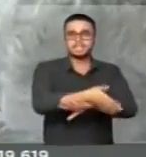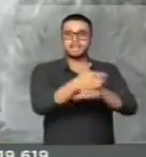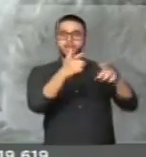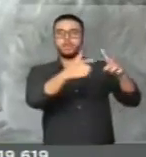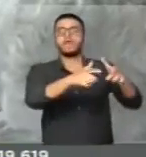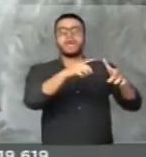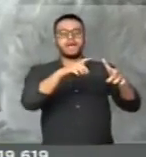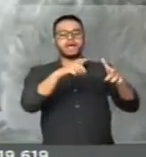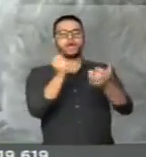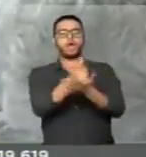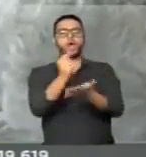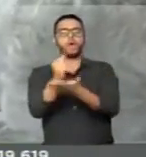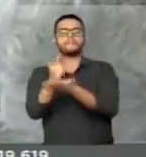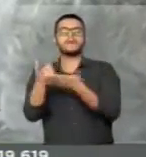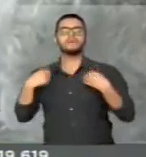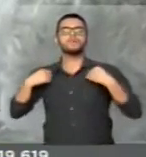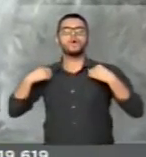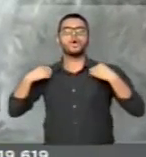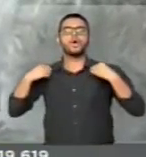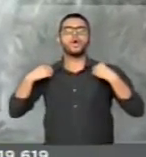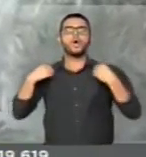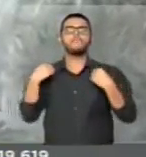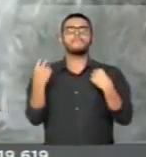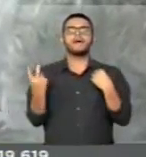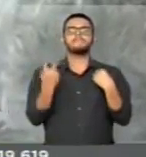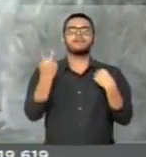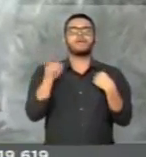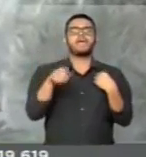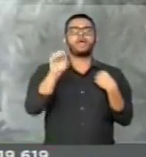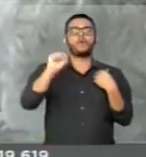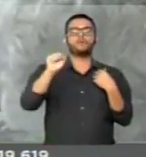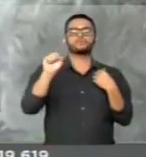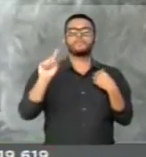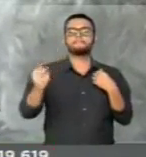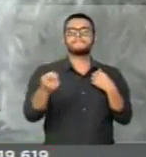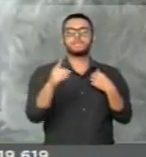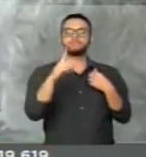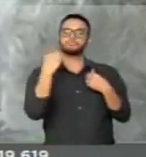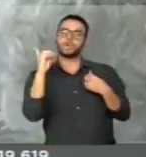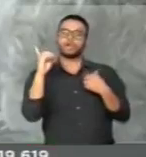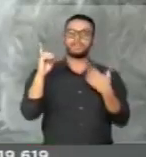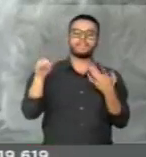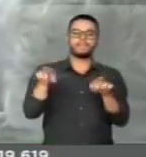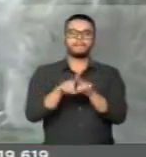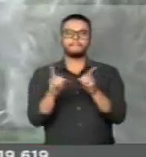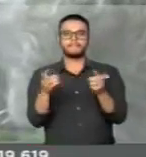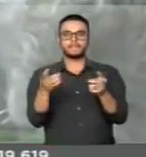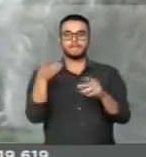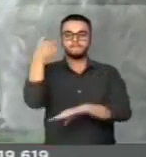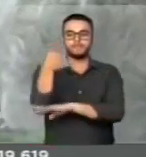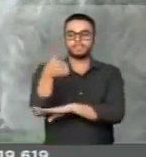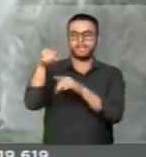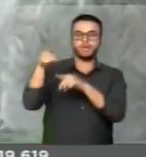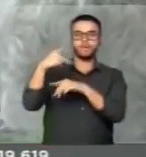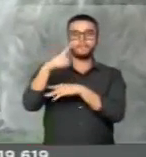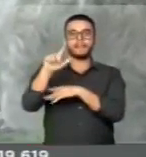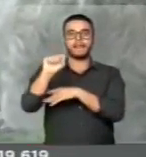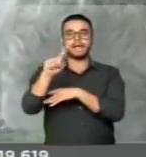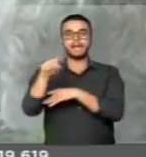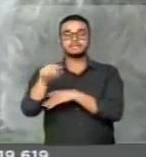e comprando roupas masculinas no valor de $8,000. E ainda se hospedando no hotel Plaza Athénée,